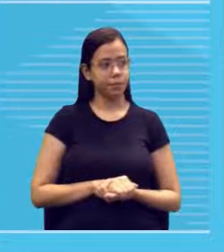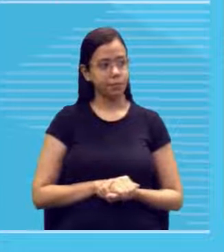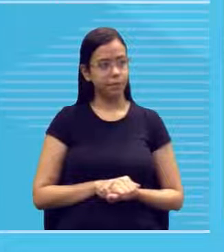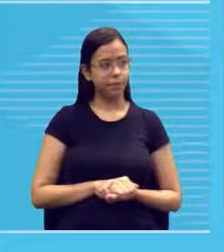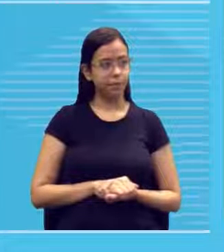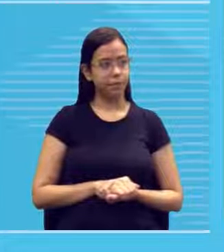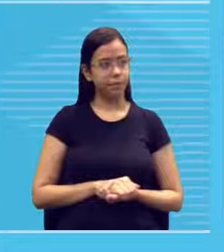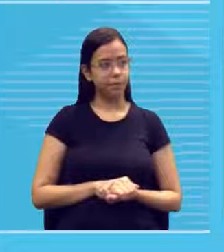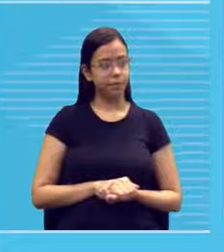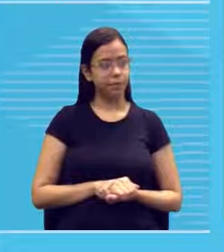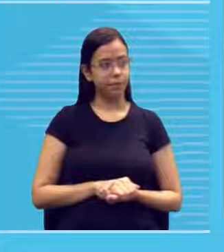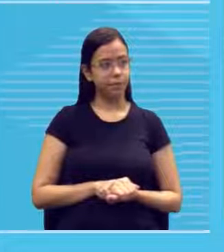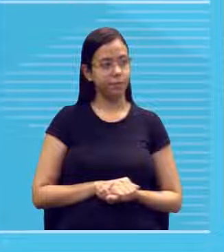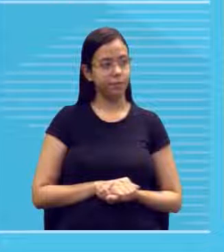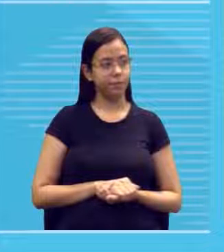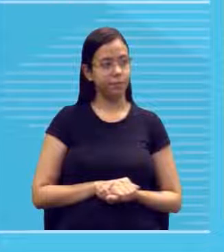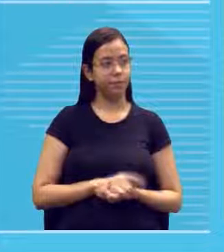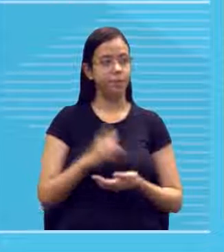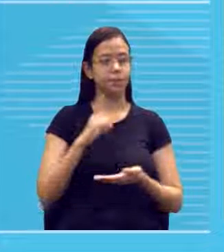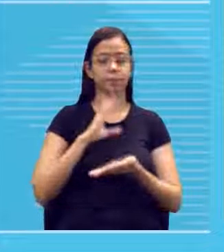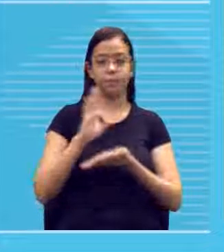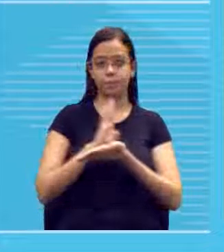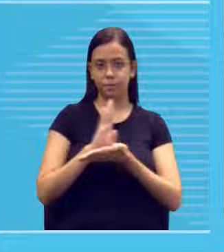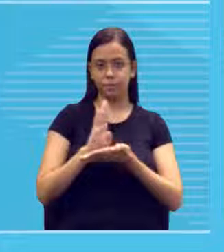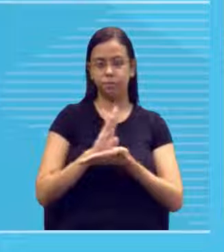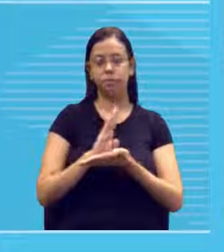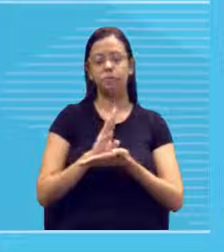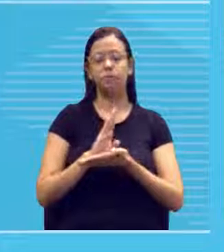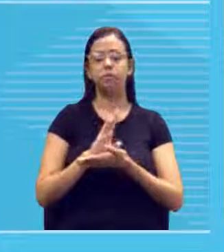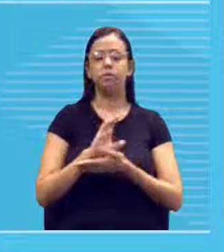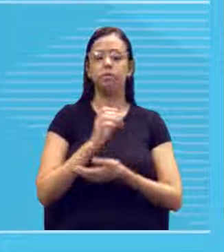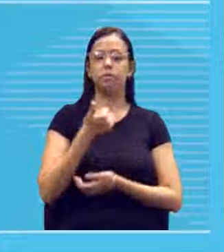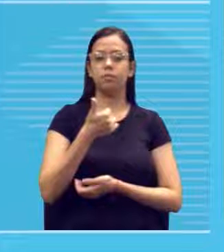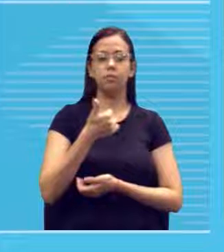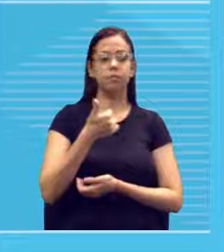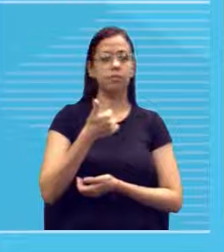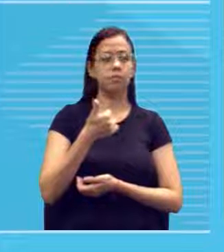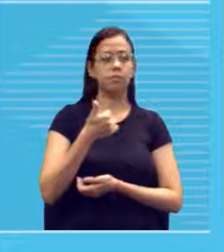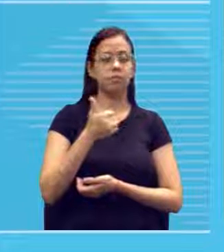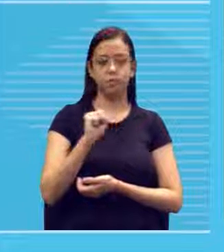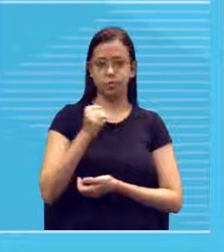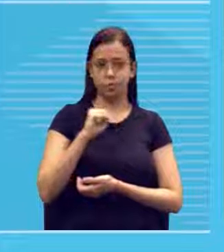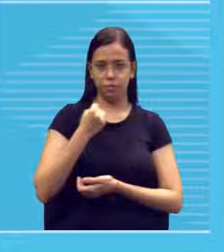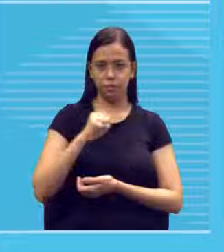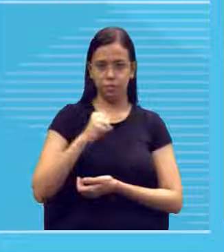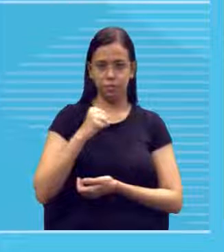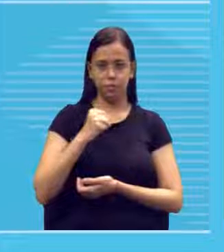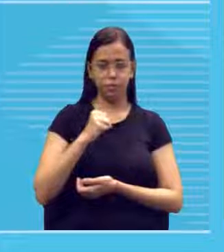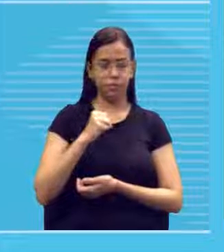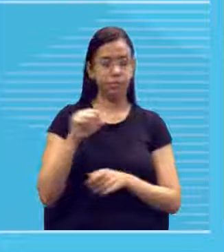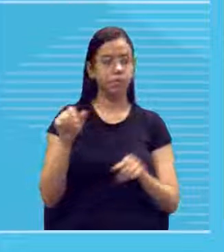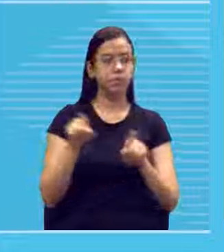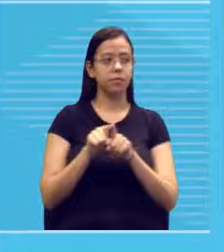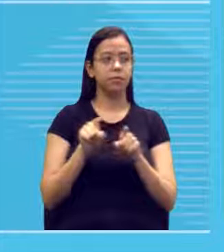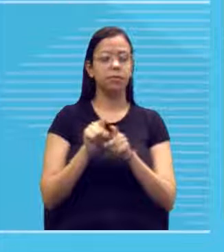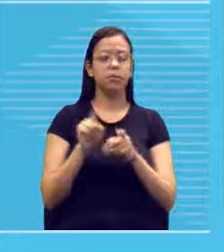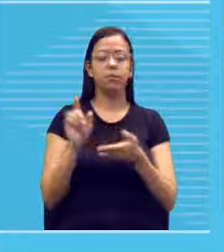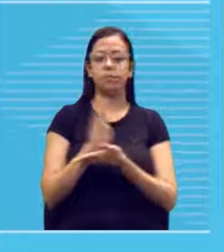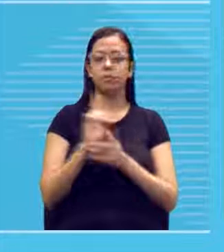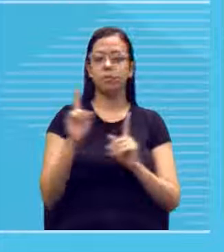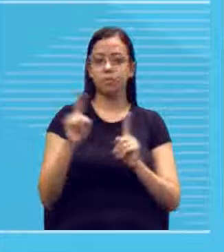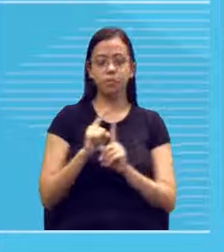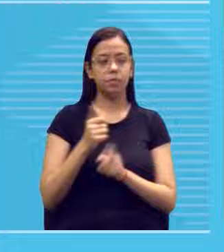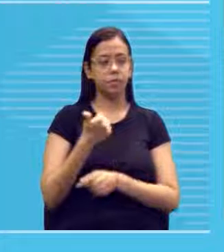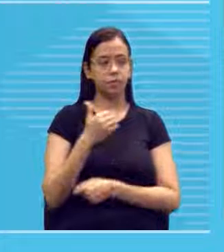a gente tem aqui ó a base maior é 10 desculpa a base maior 18 a base maior é